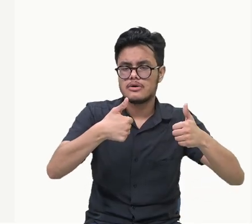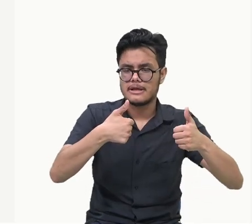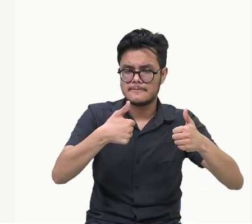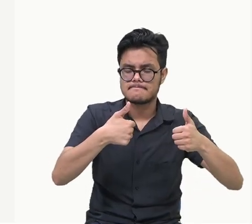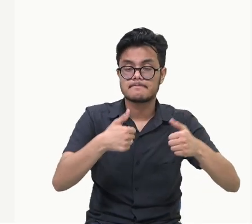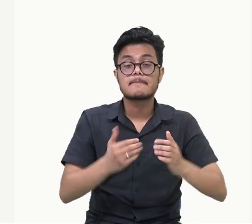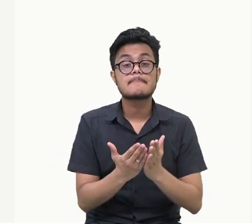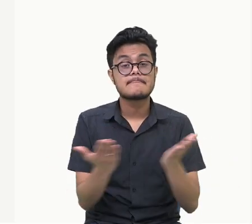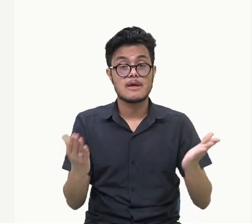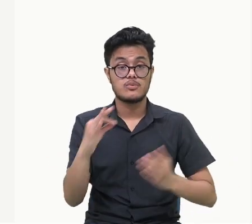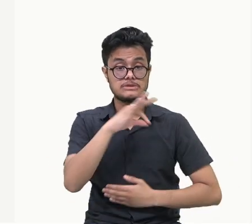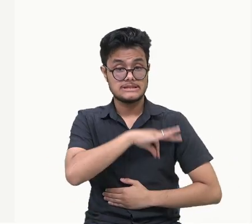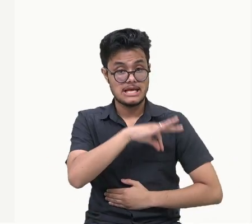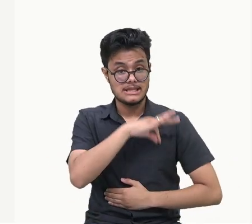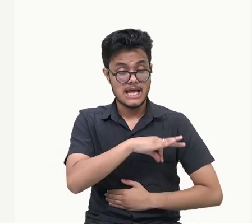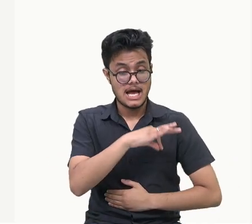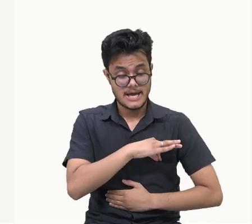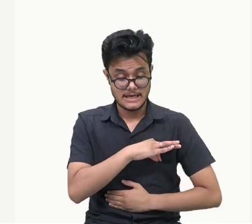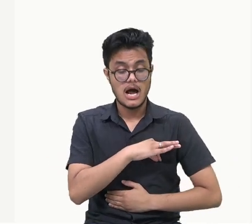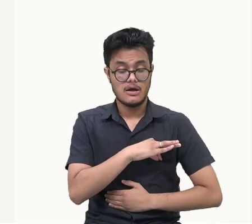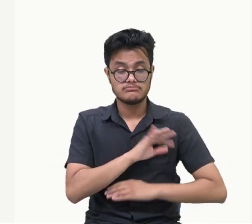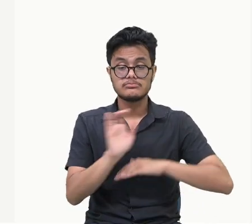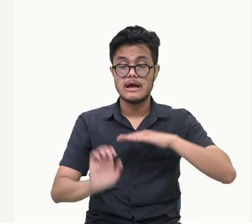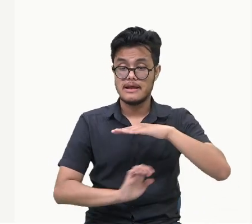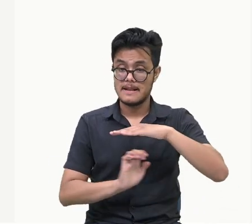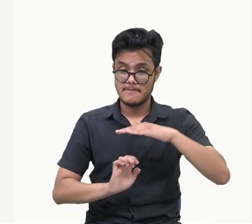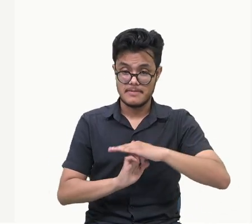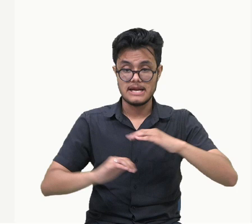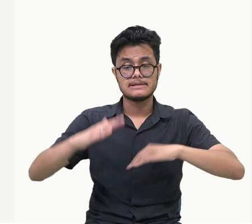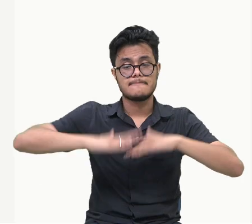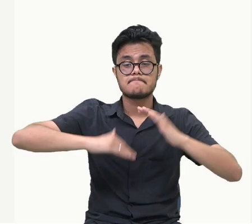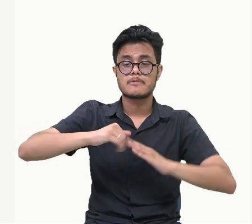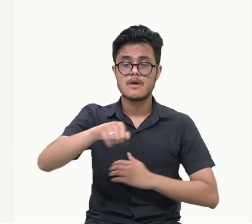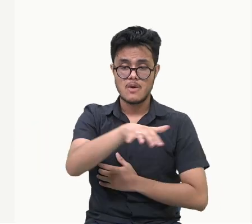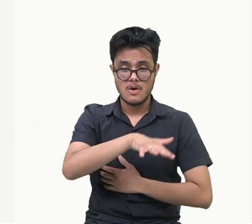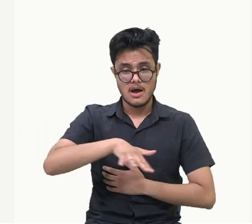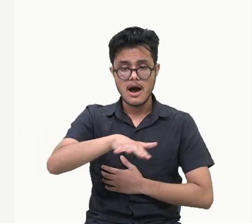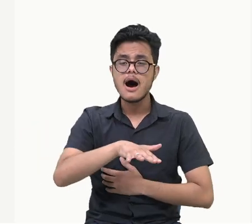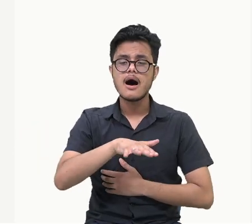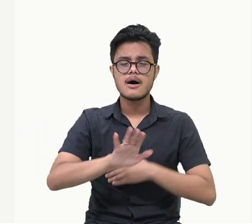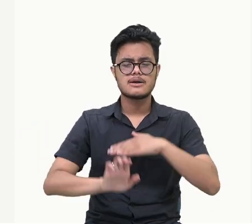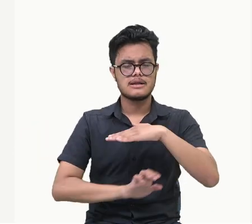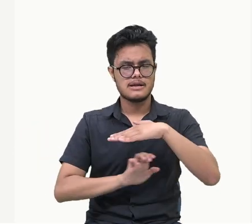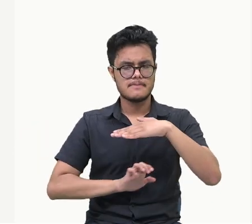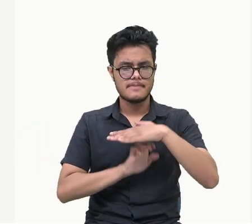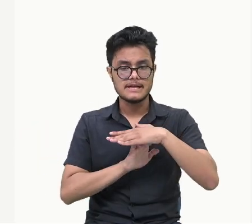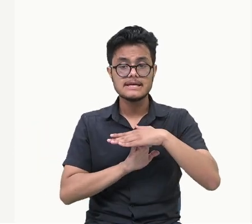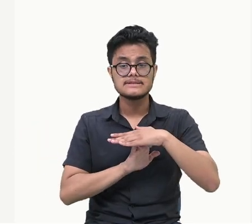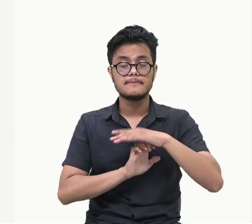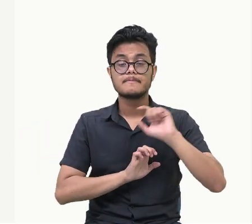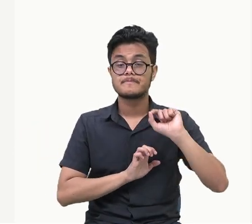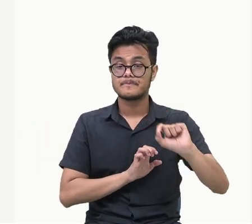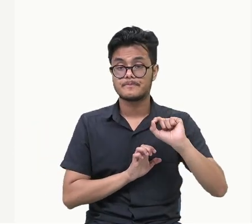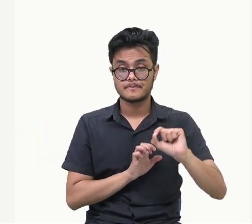o salário de um profissional dessa área, dessa empresa, no caso,